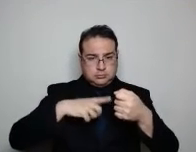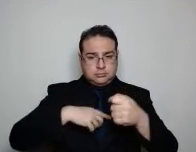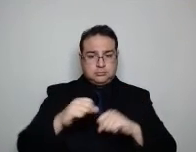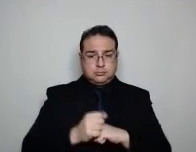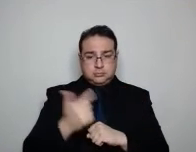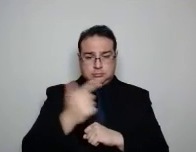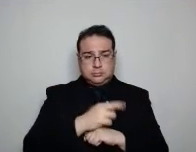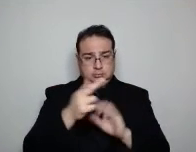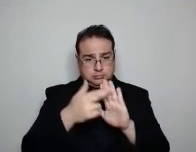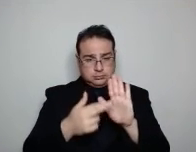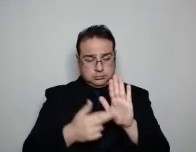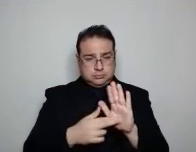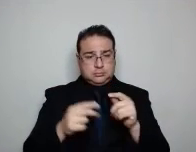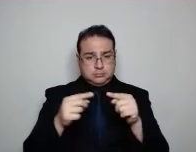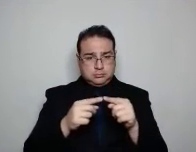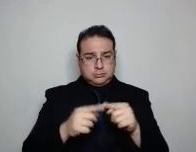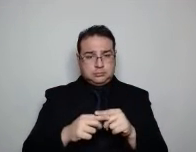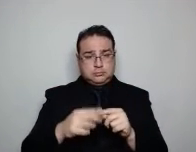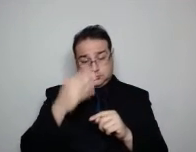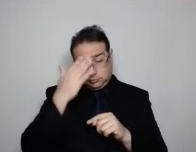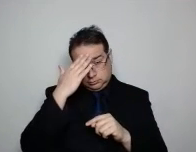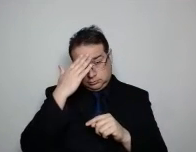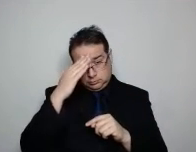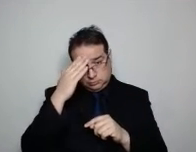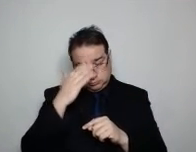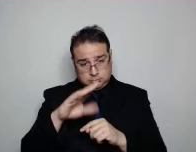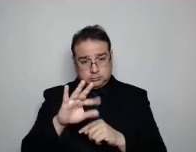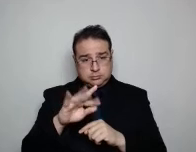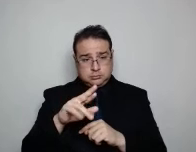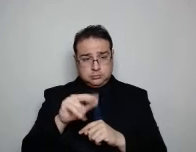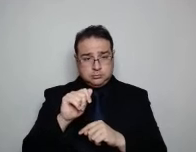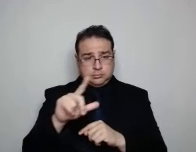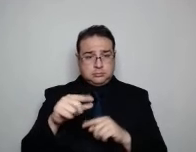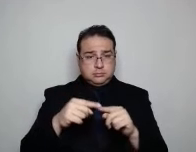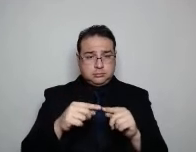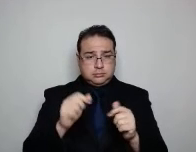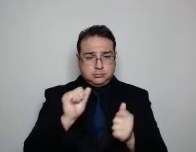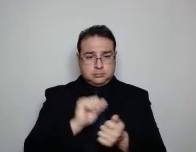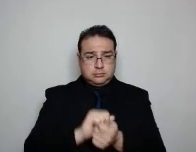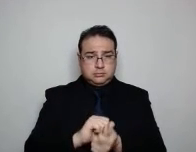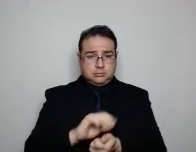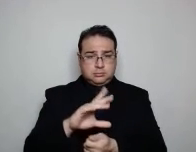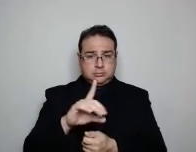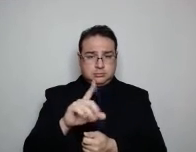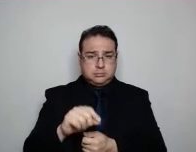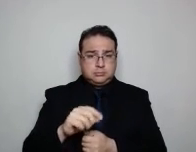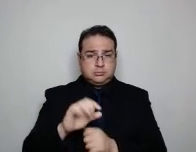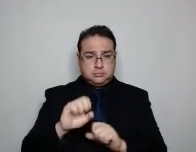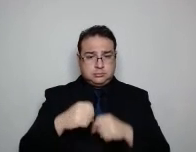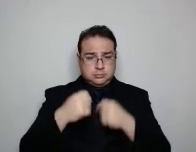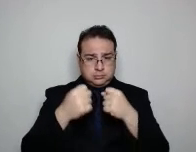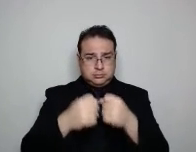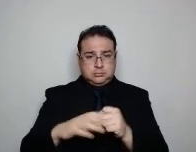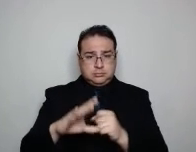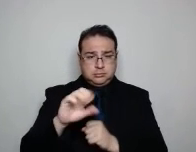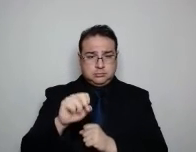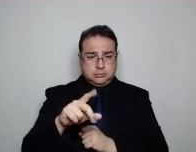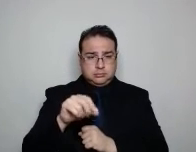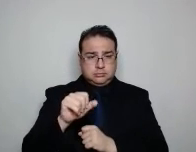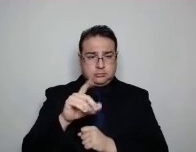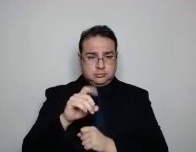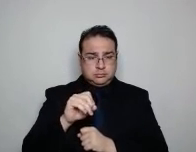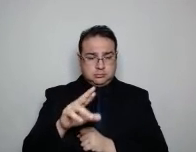subsume à interpretação contratual das cláusulas previstas no Código de Defesa do Consumidor. E nesse sentido, deve ser feita uma interpretação